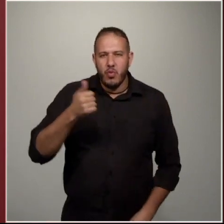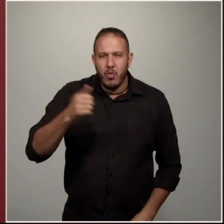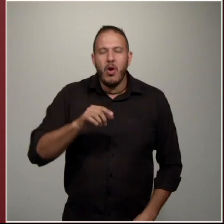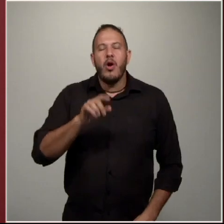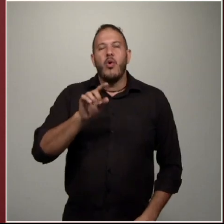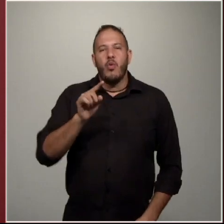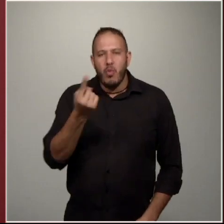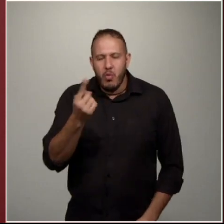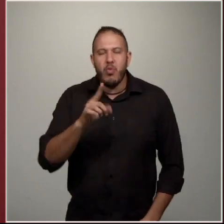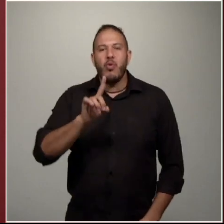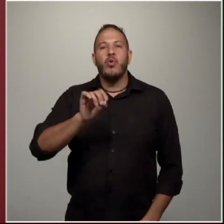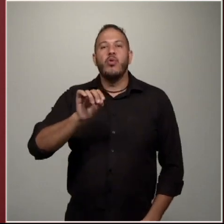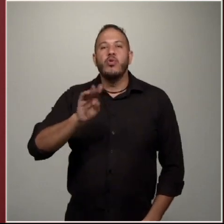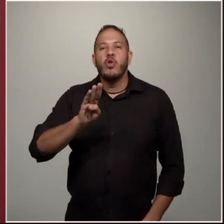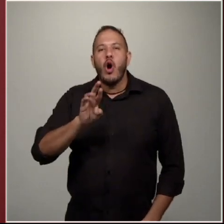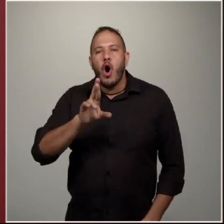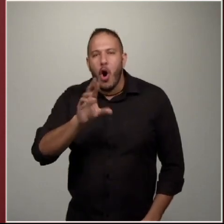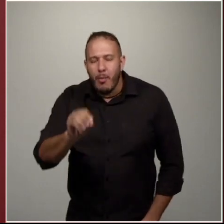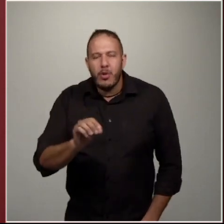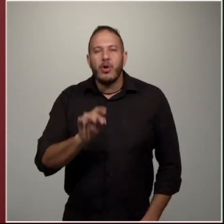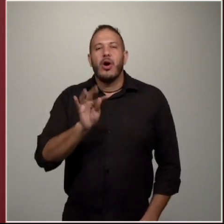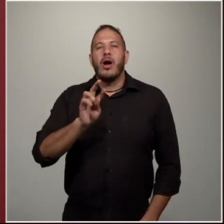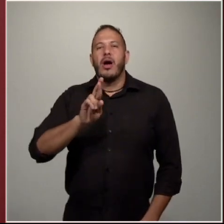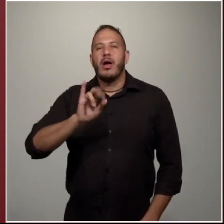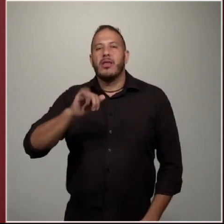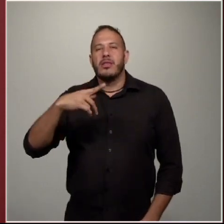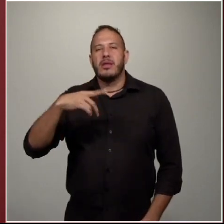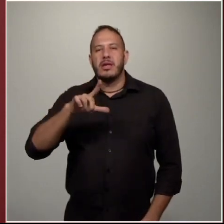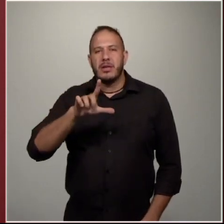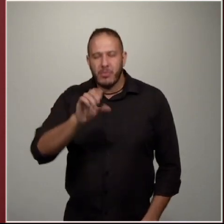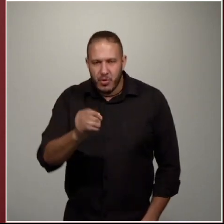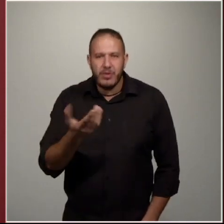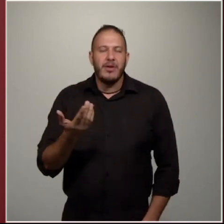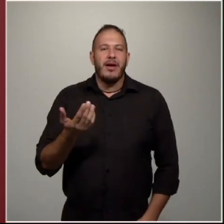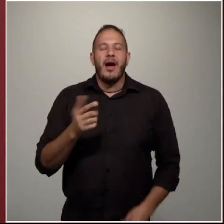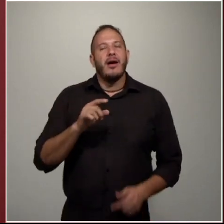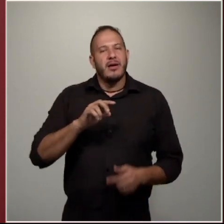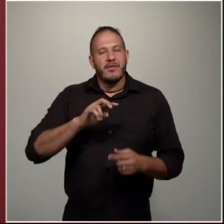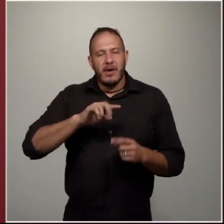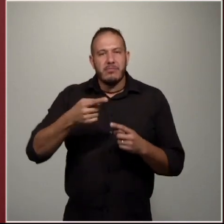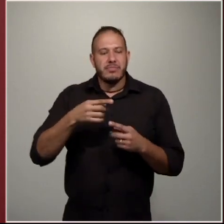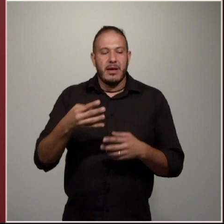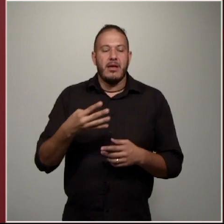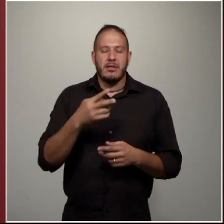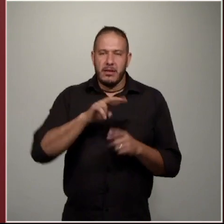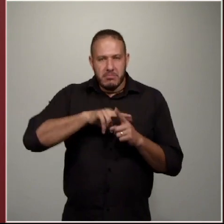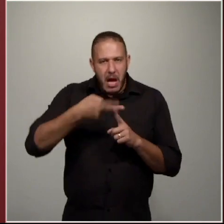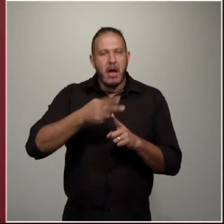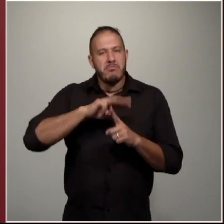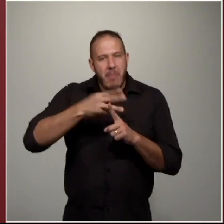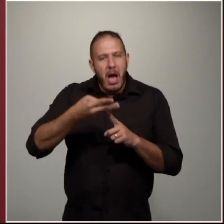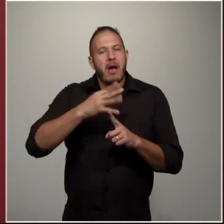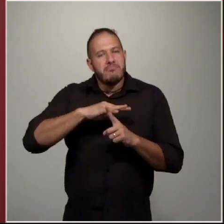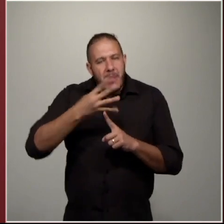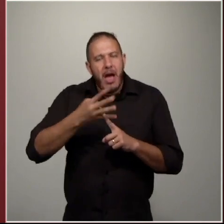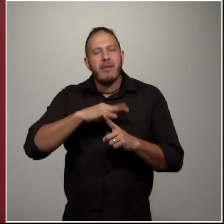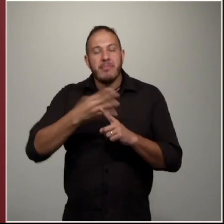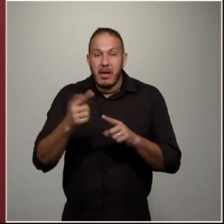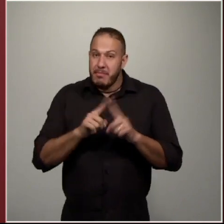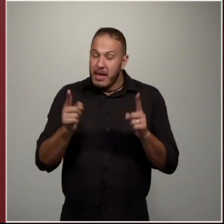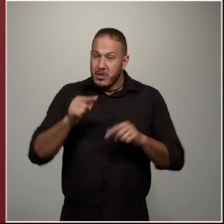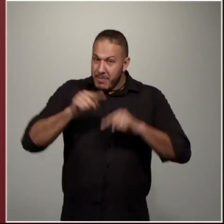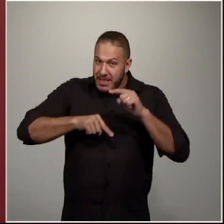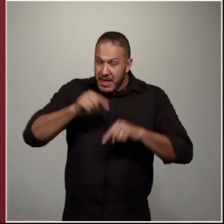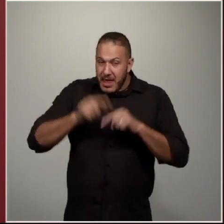triplo e assim vai até o 10º é dez vezes a bainha do número 1 contudo é o material dourado